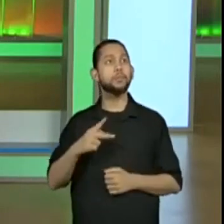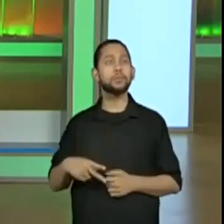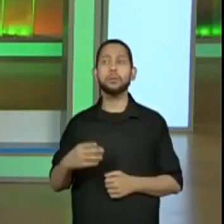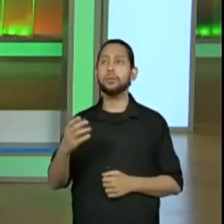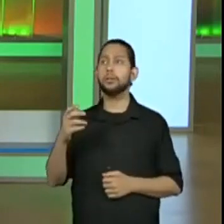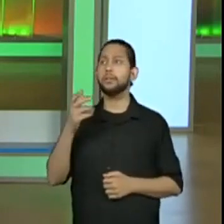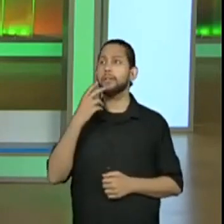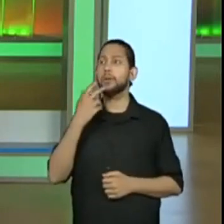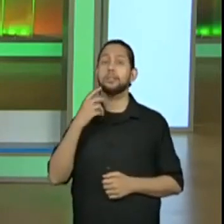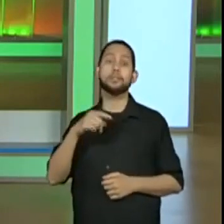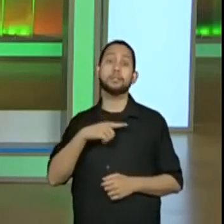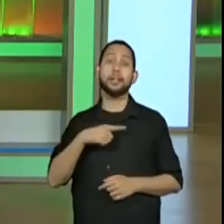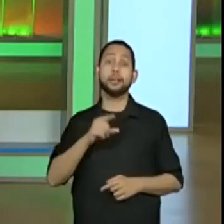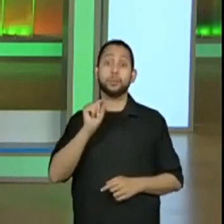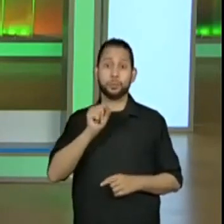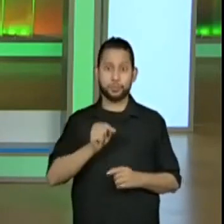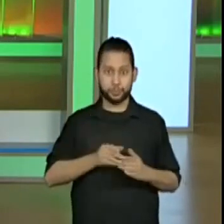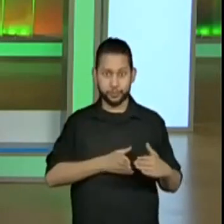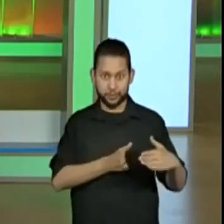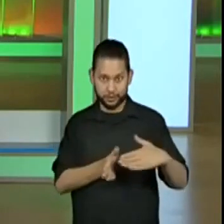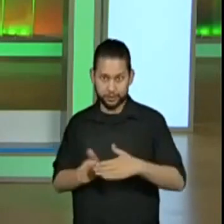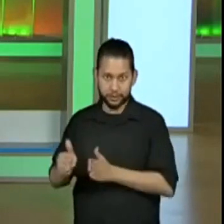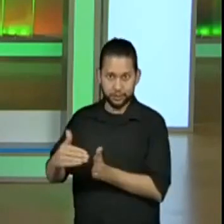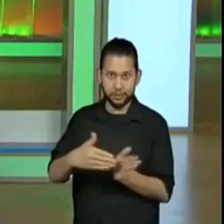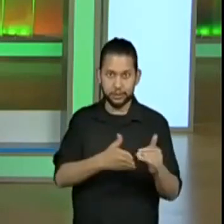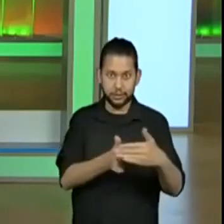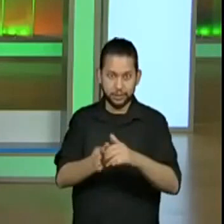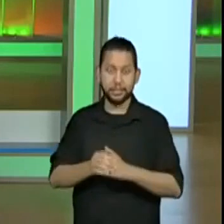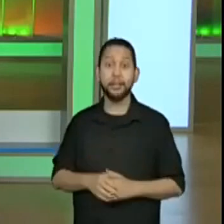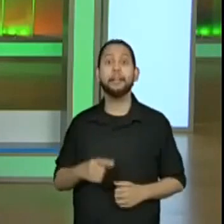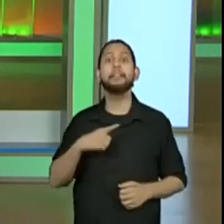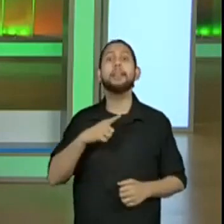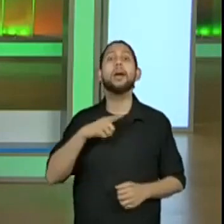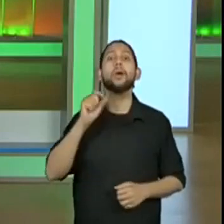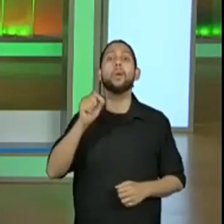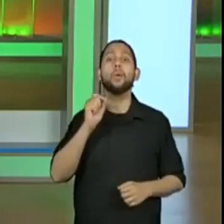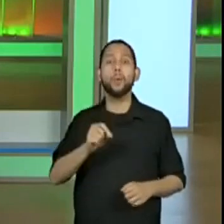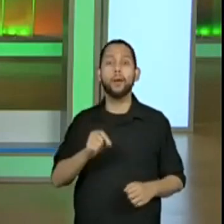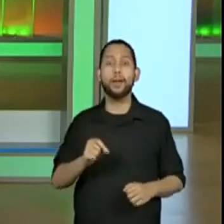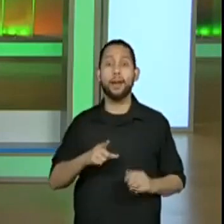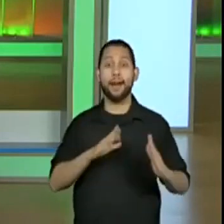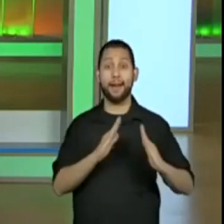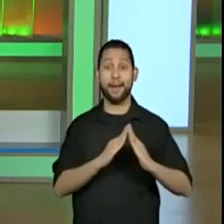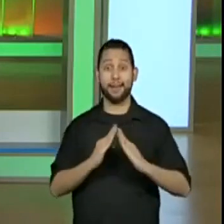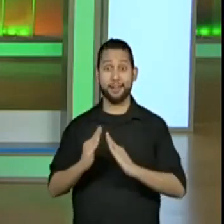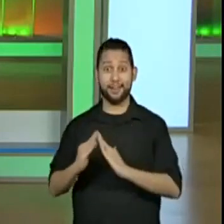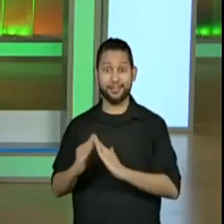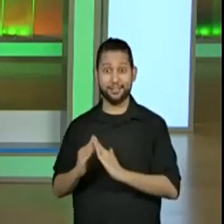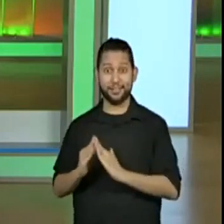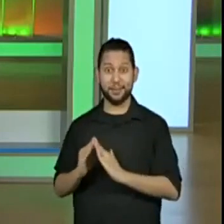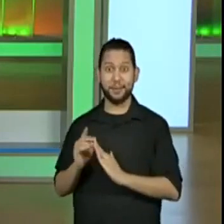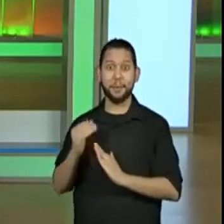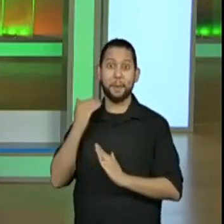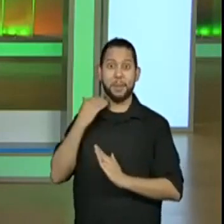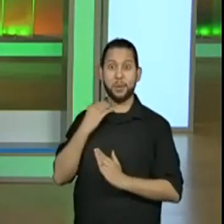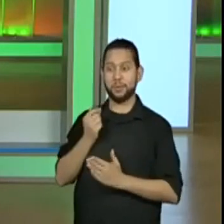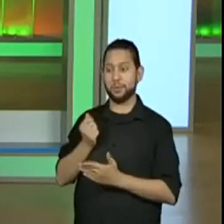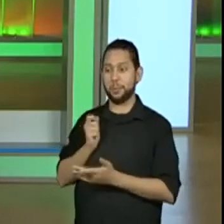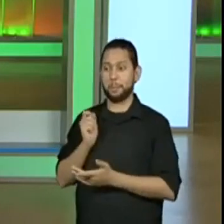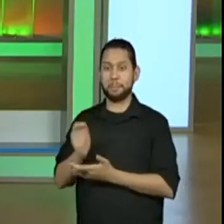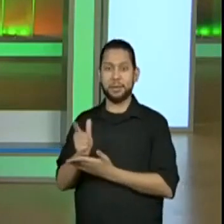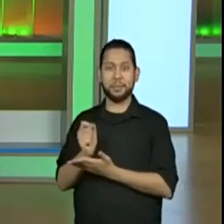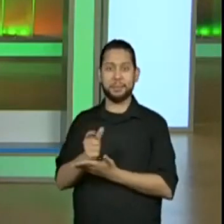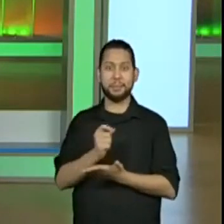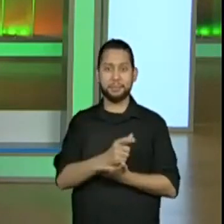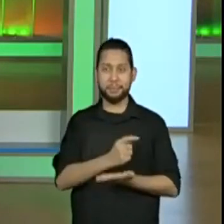que tem a trilha. A professora Sandra falou do banco imobiliário. Muito bem. Estão brincando ali com a dama,